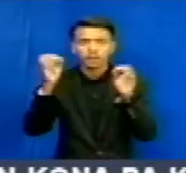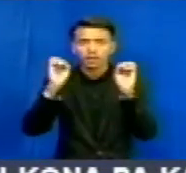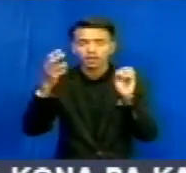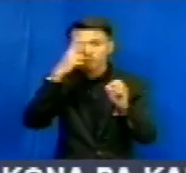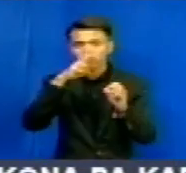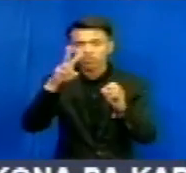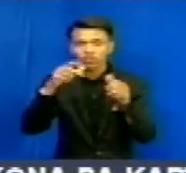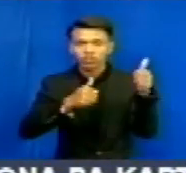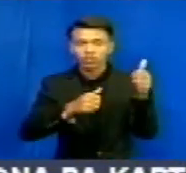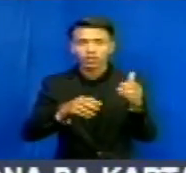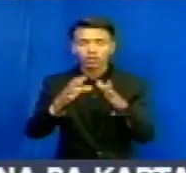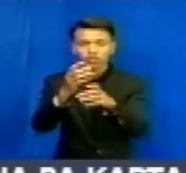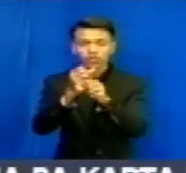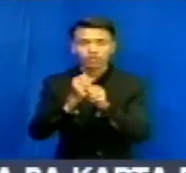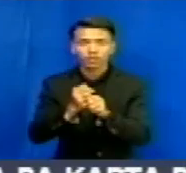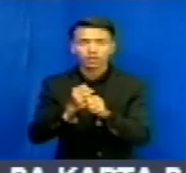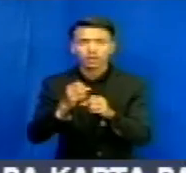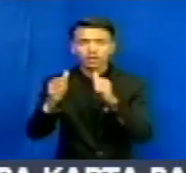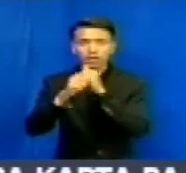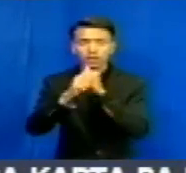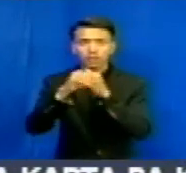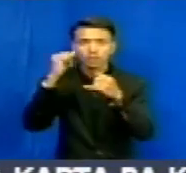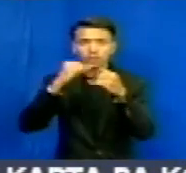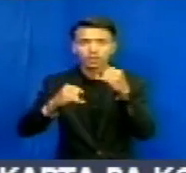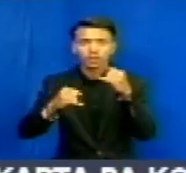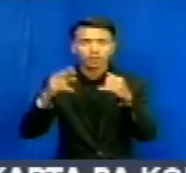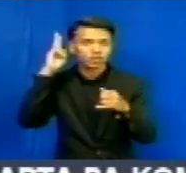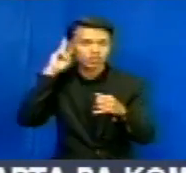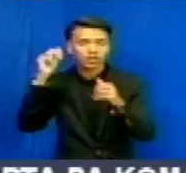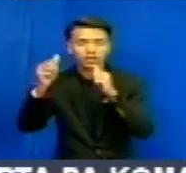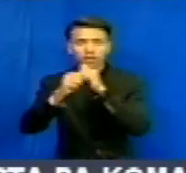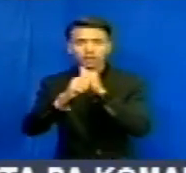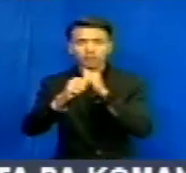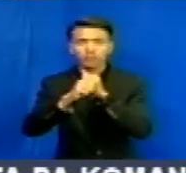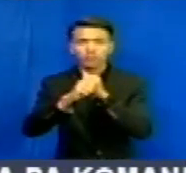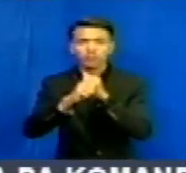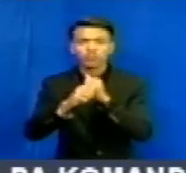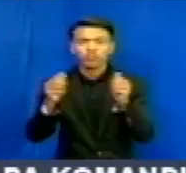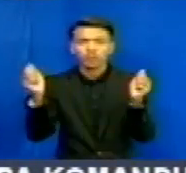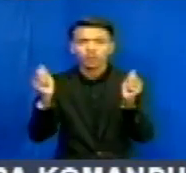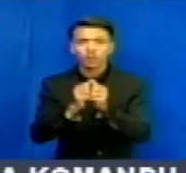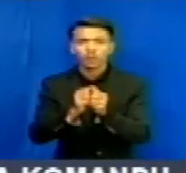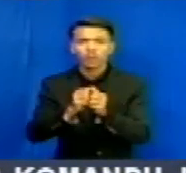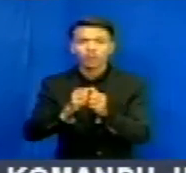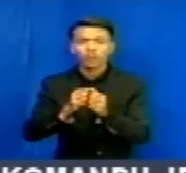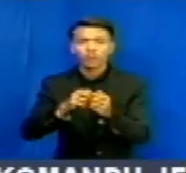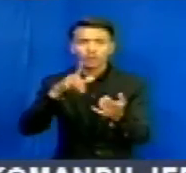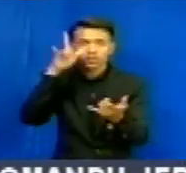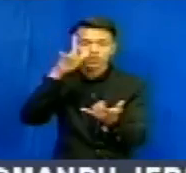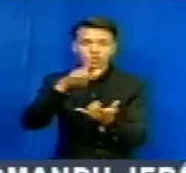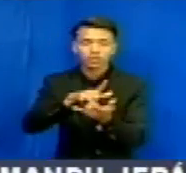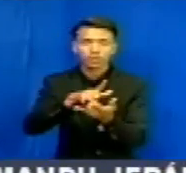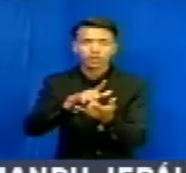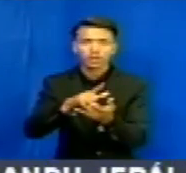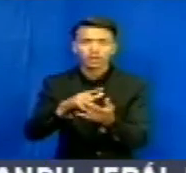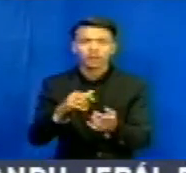que assunto ikus liu ita rona assunto sira nebe que relacion ao abuso sexual aí dentro da rumo